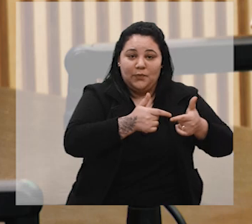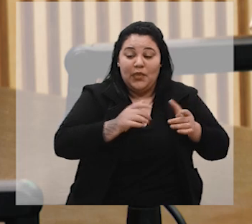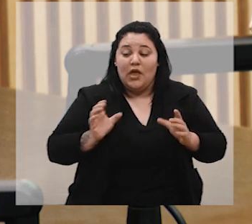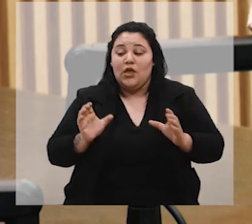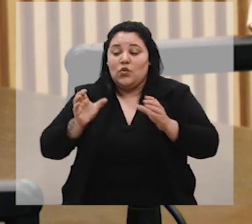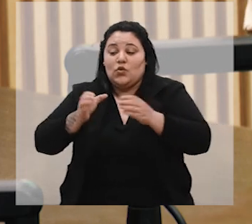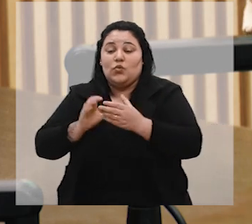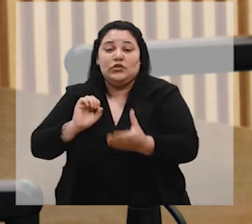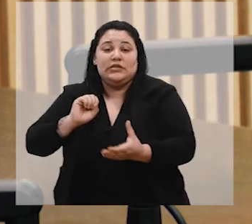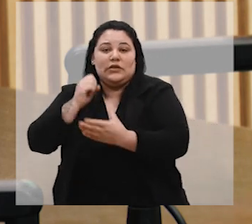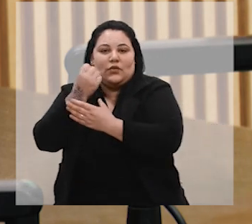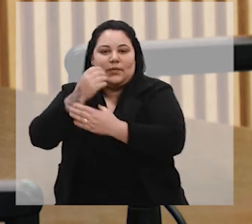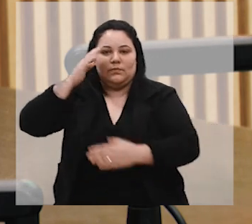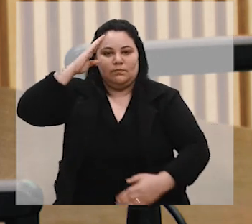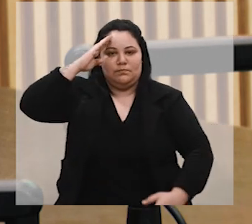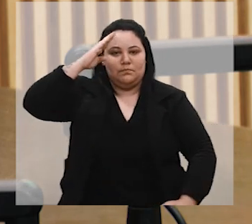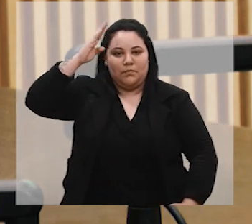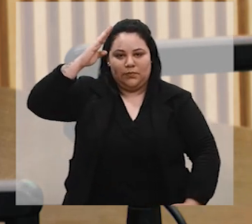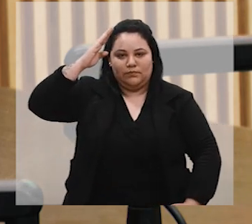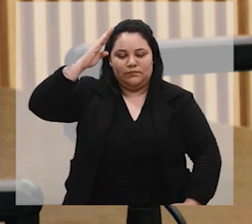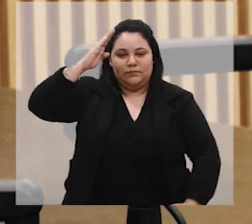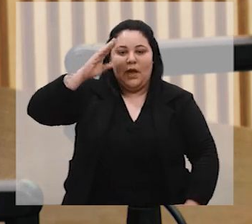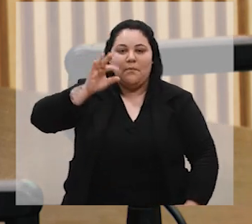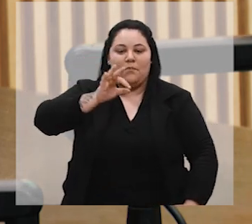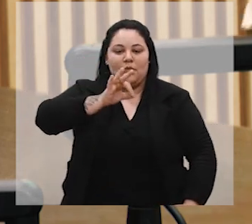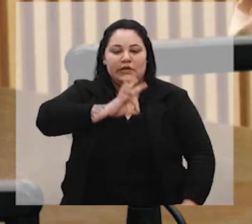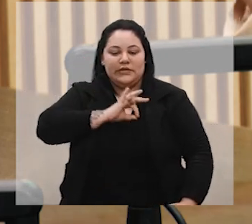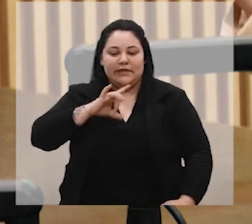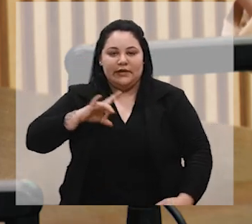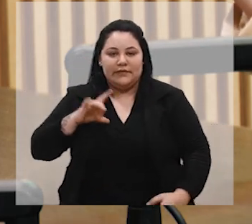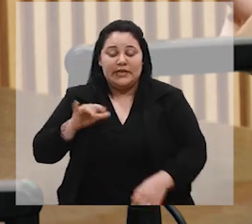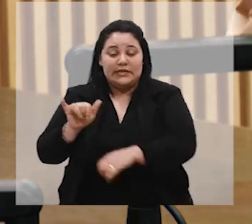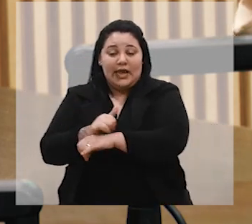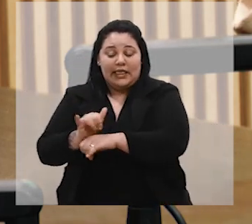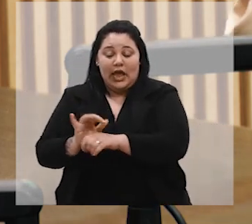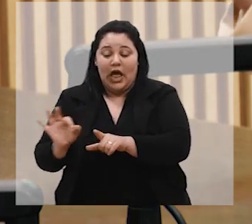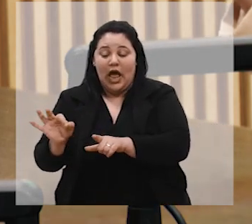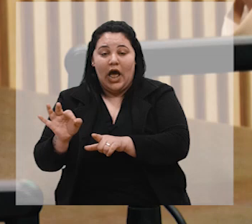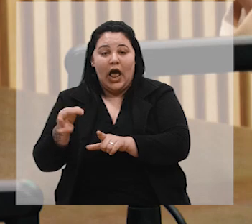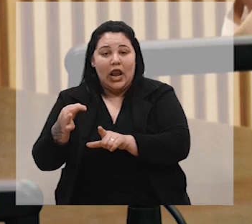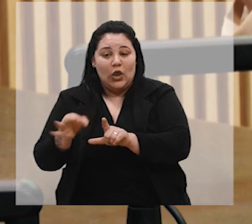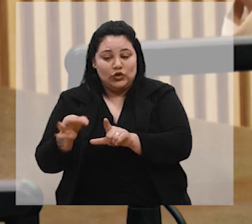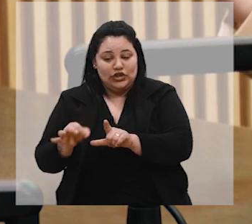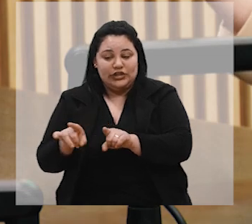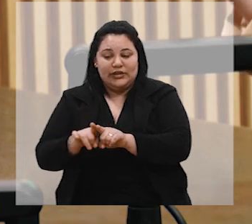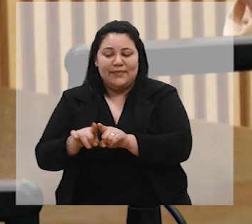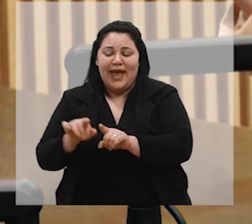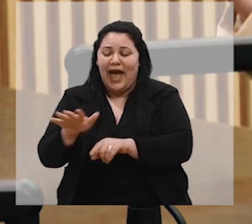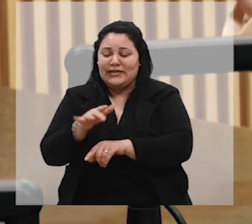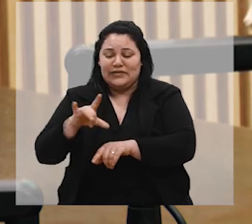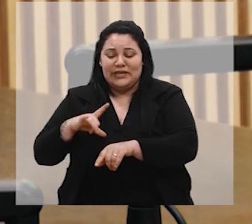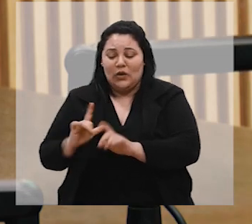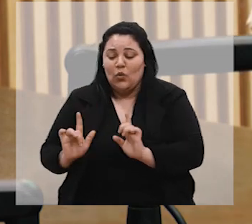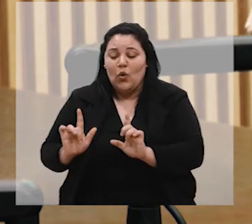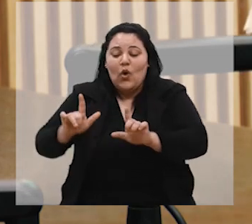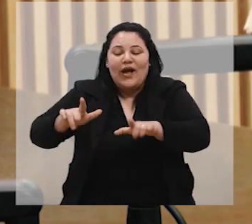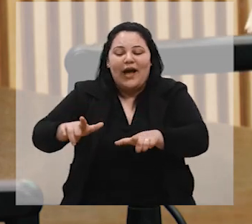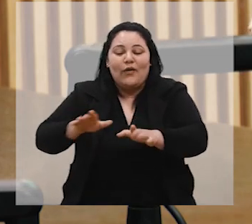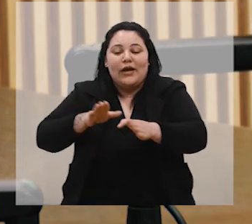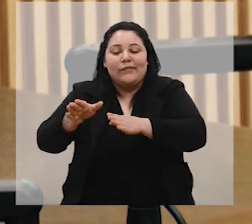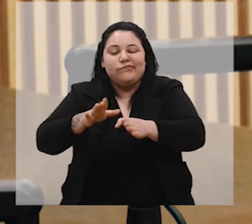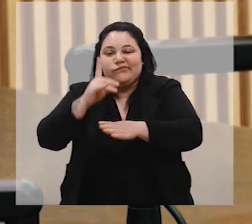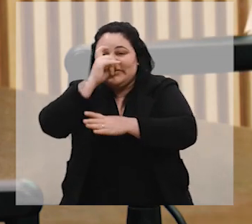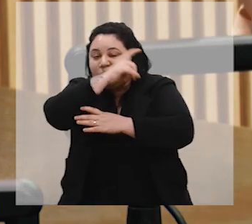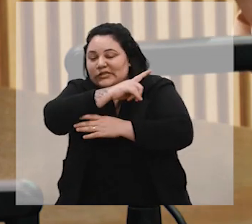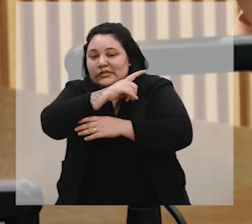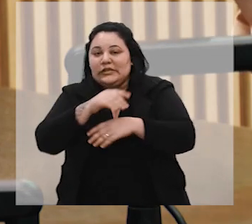acabam ajudando, vai ser o caso lá de logístico. Às vezes a gente tem aquele local que é difícil chegar com equipamento, que é difícil. As Forças